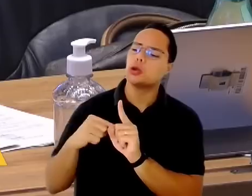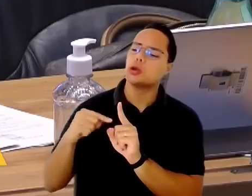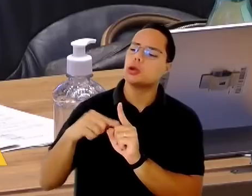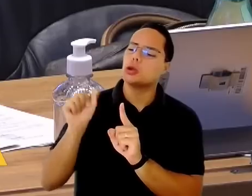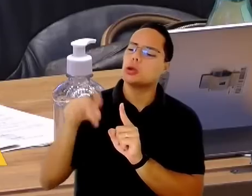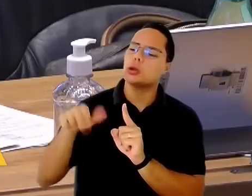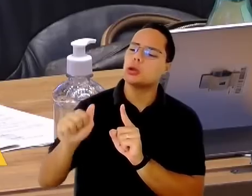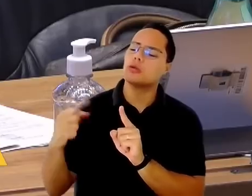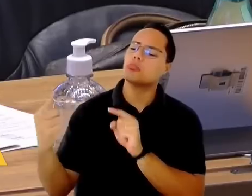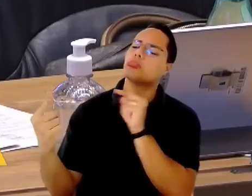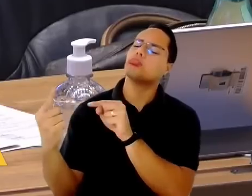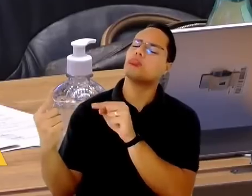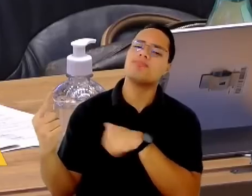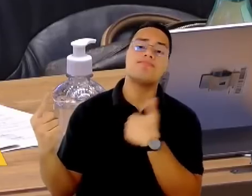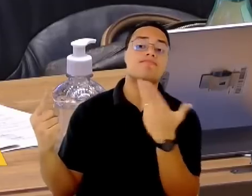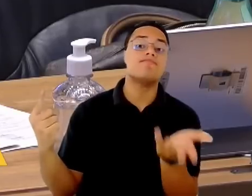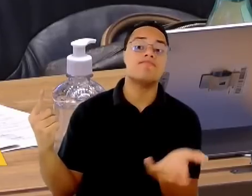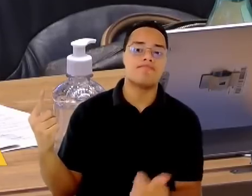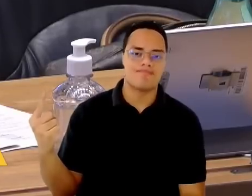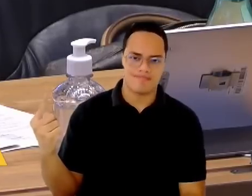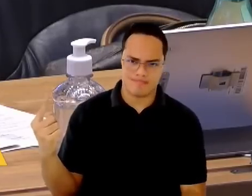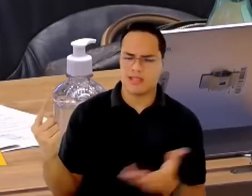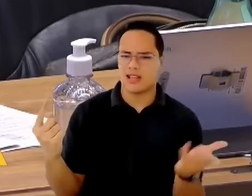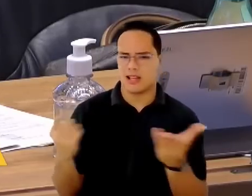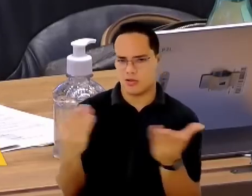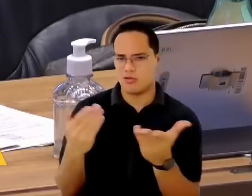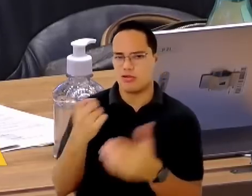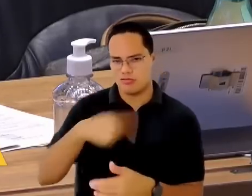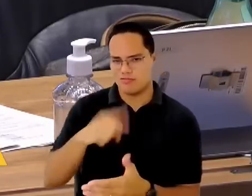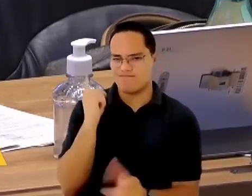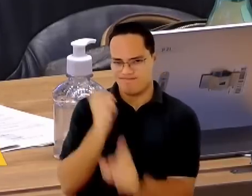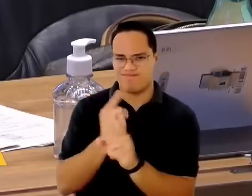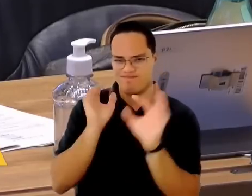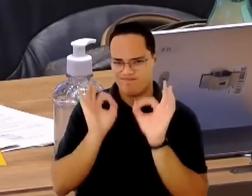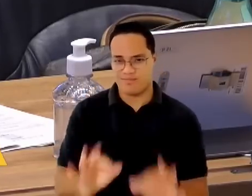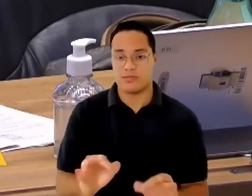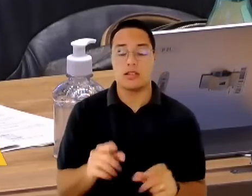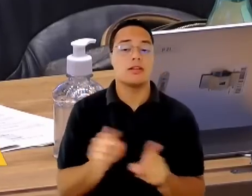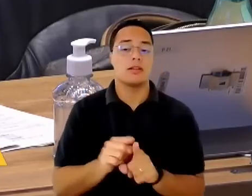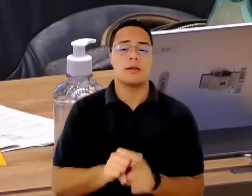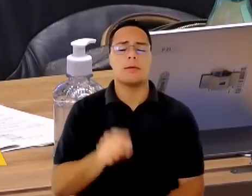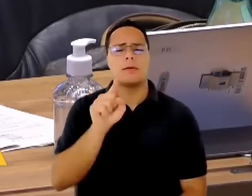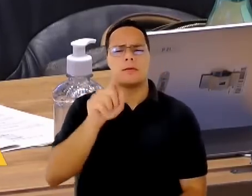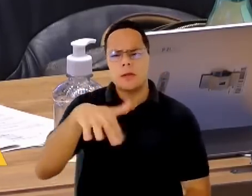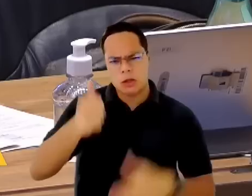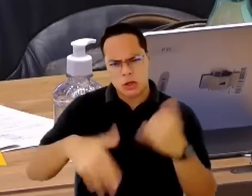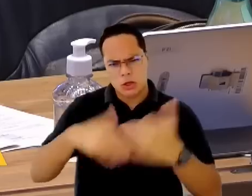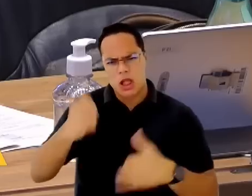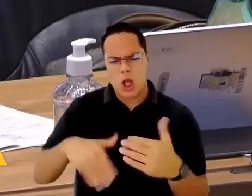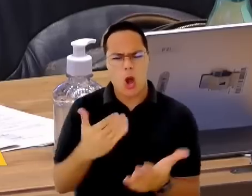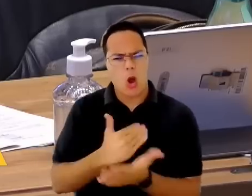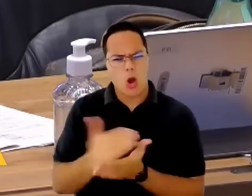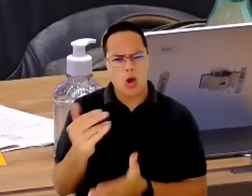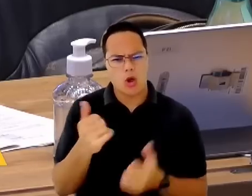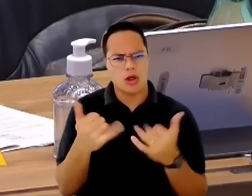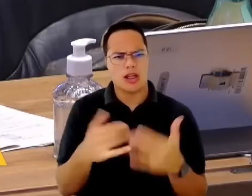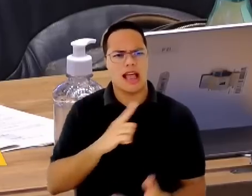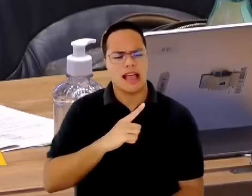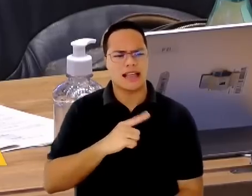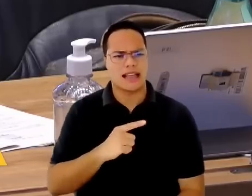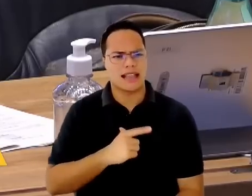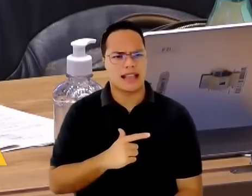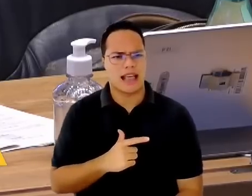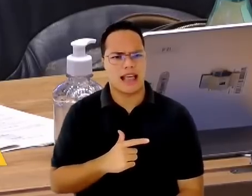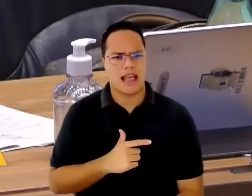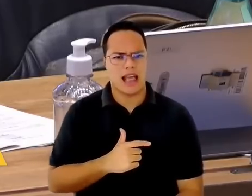que eu acabei de falar de infiltrados no início da sua fala o senhor disse que tem imagem de imagens de